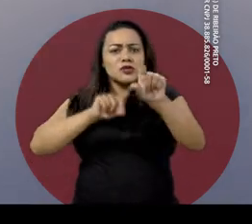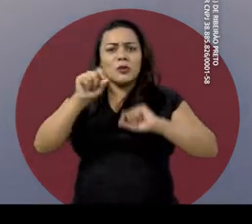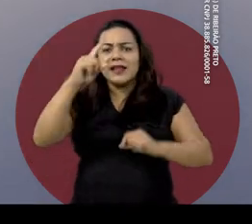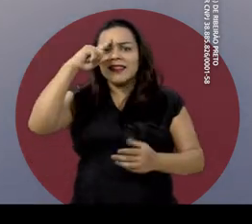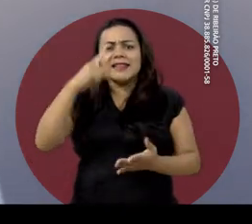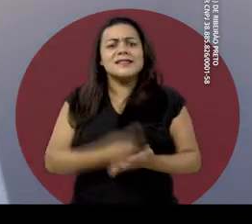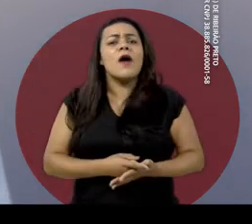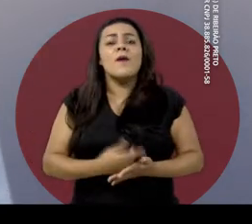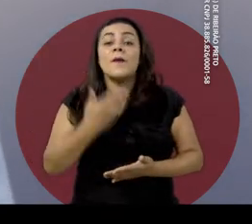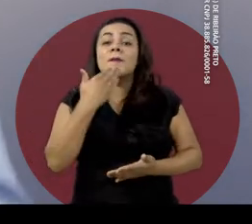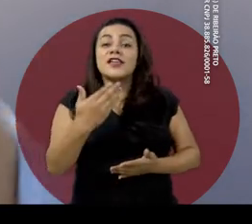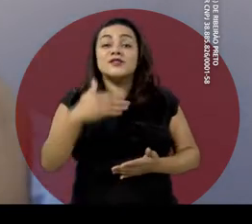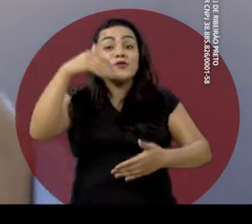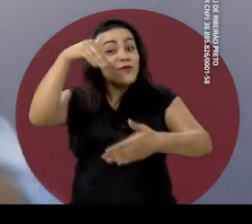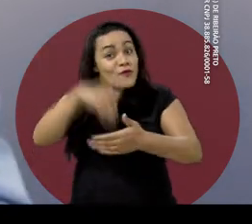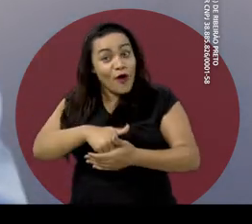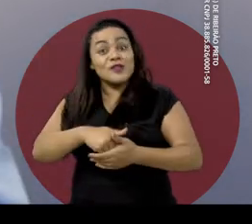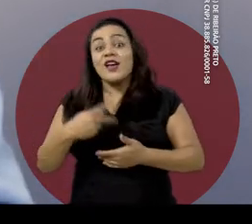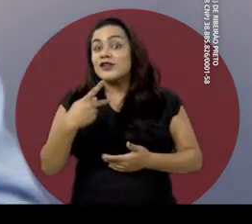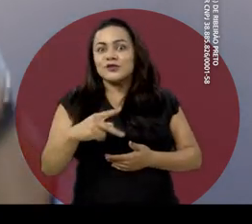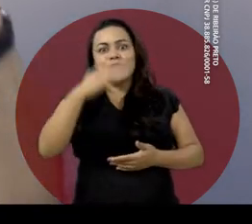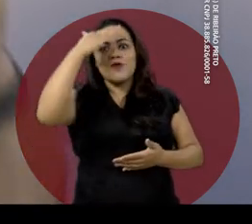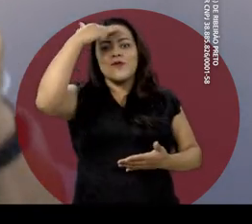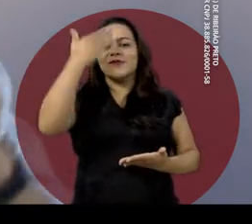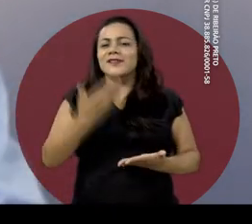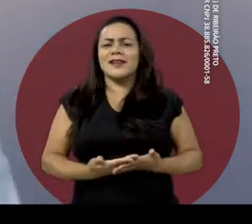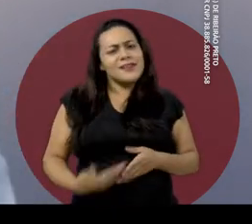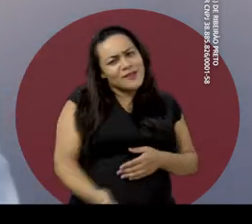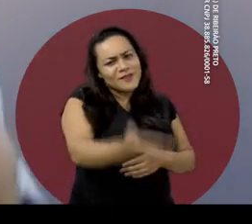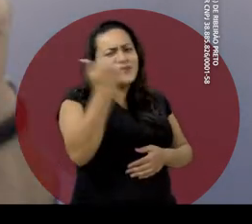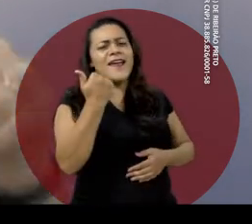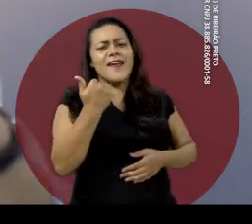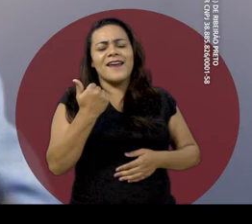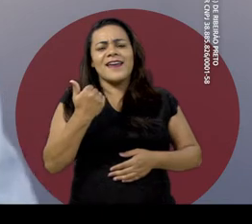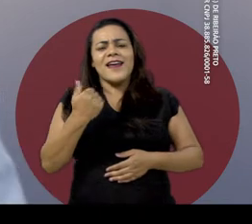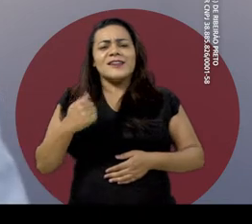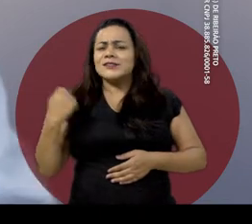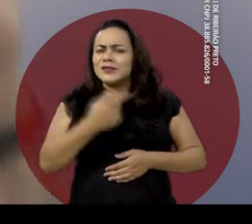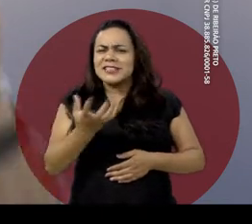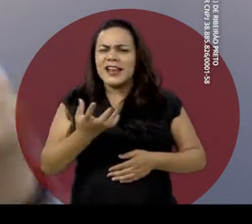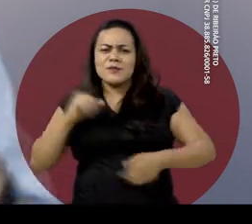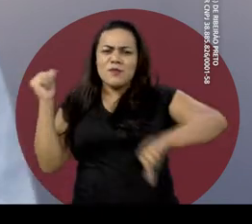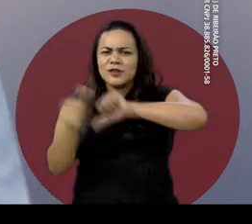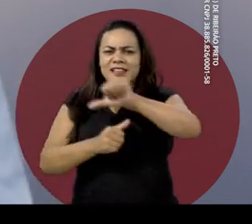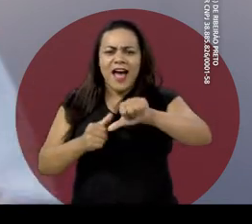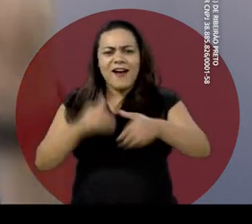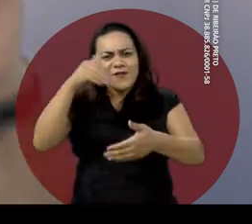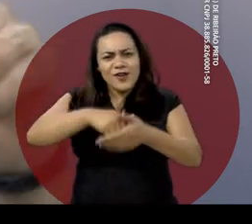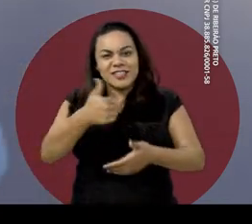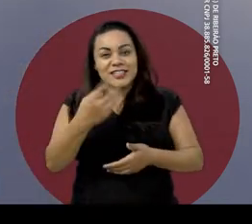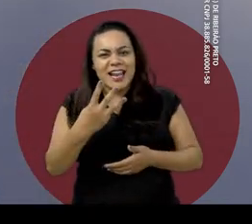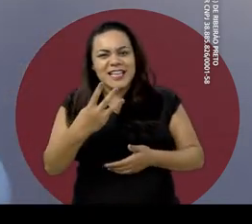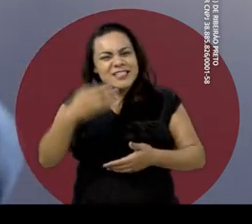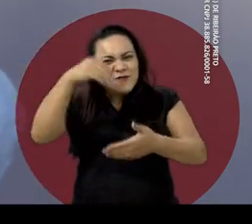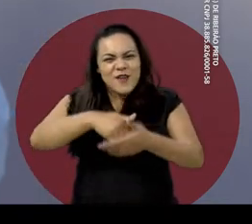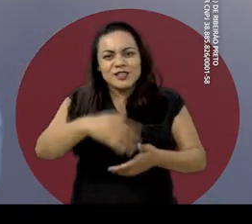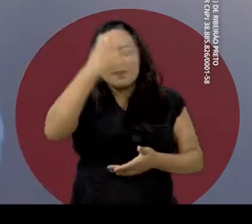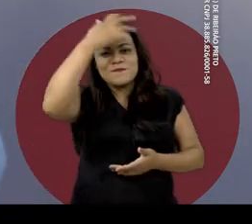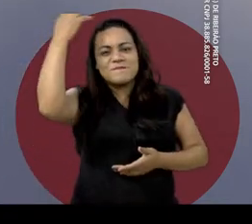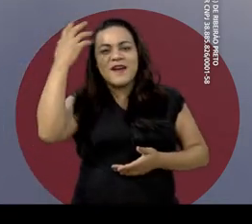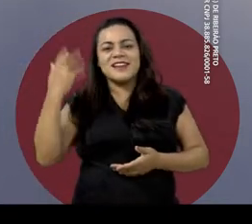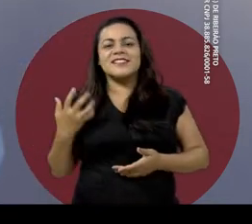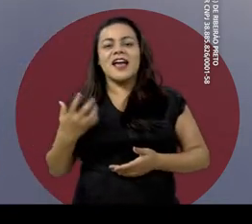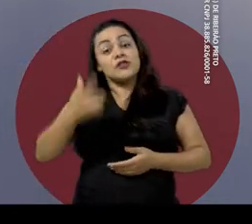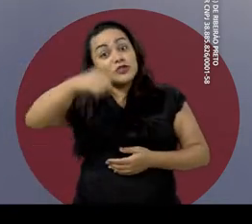escolha e decisão, peço humildemente o seu voto e também a sua confiança. Venham comigo, vamos mudar. Vote 13,